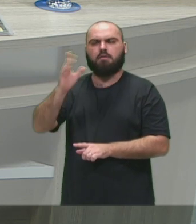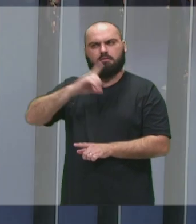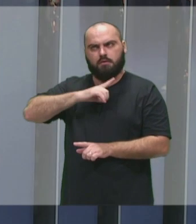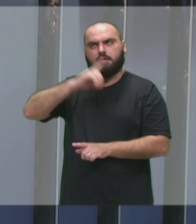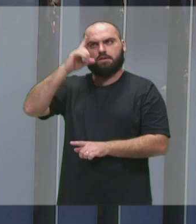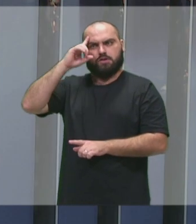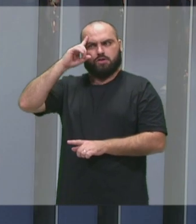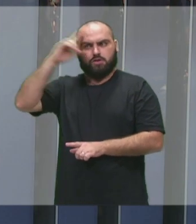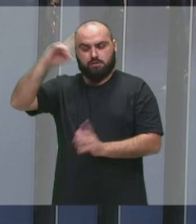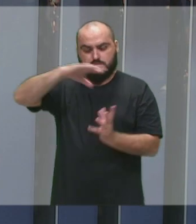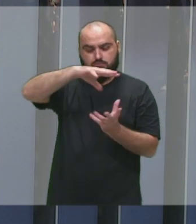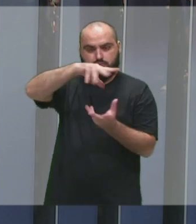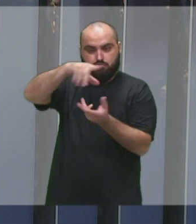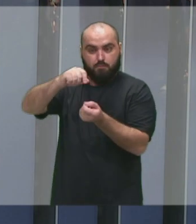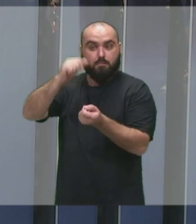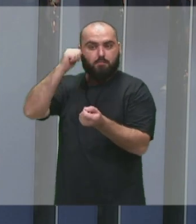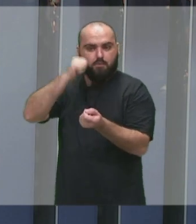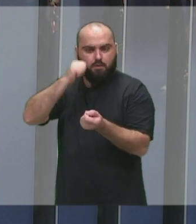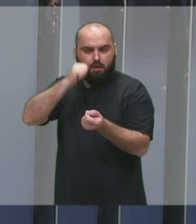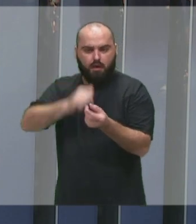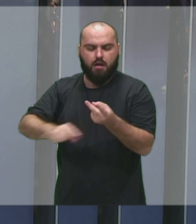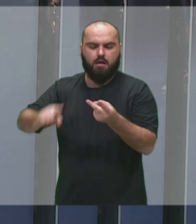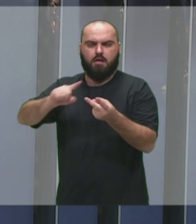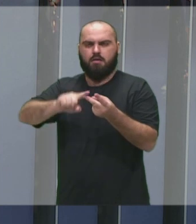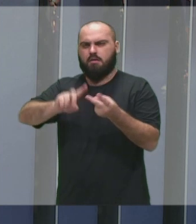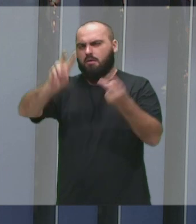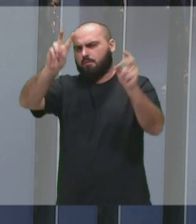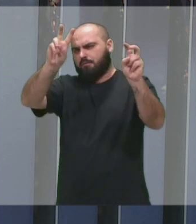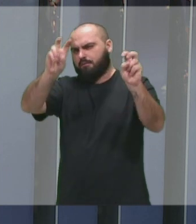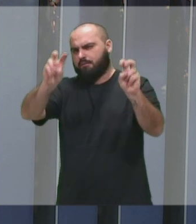Mulher, então tem muitos temas relacionados à mulher